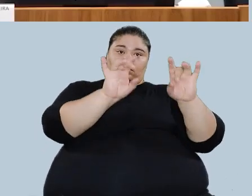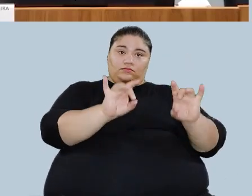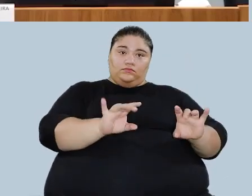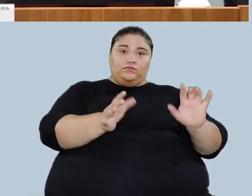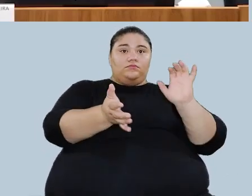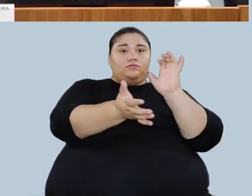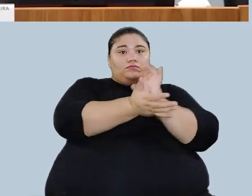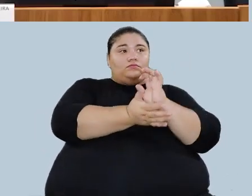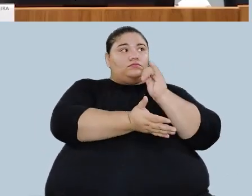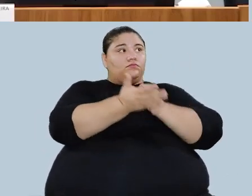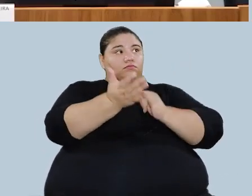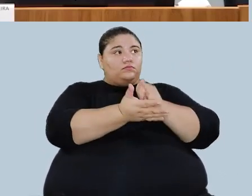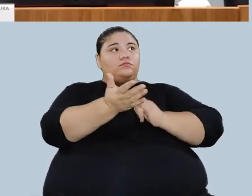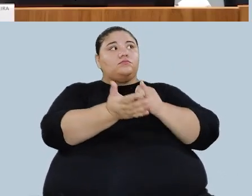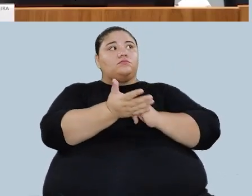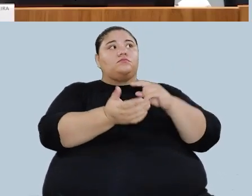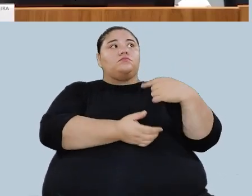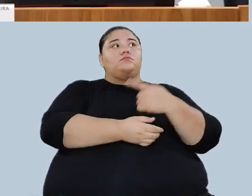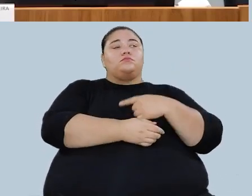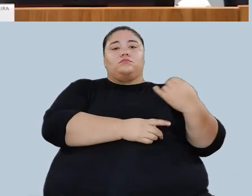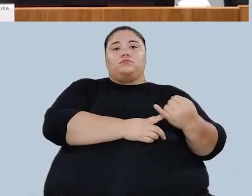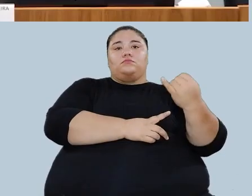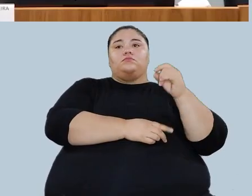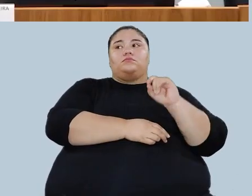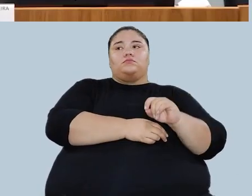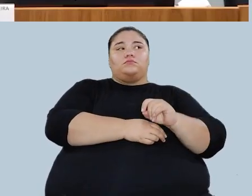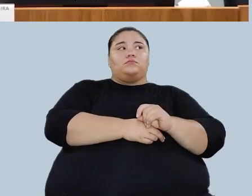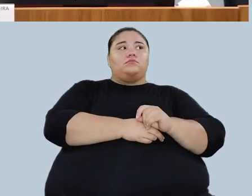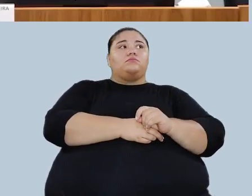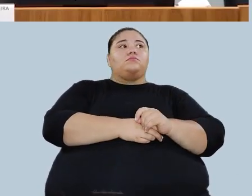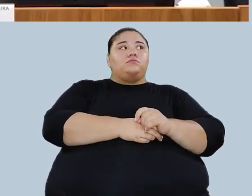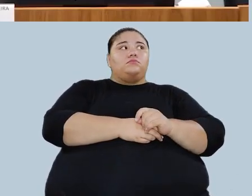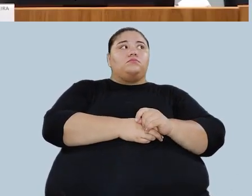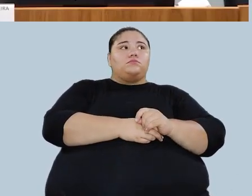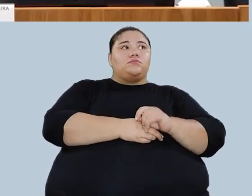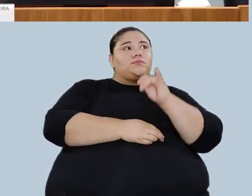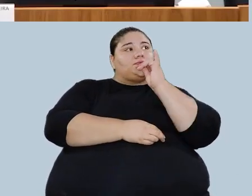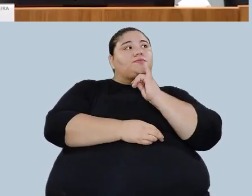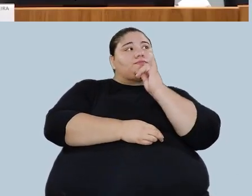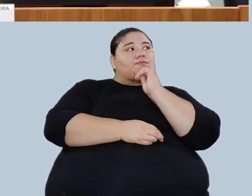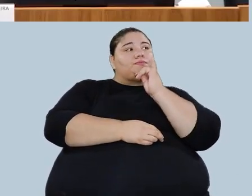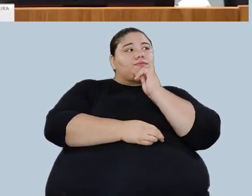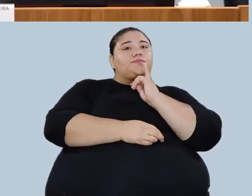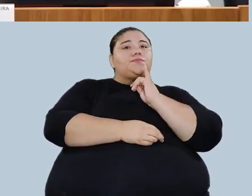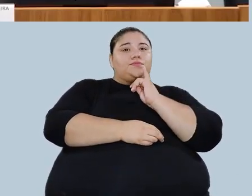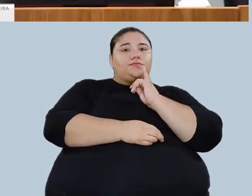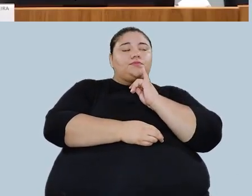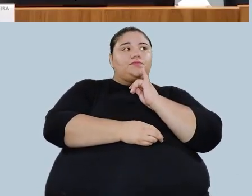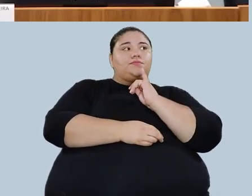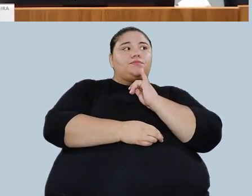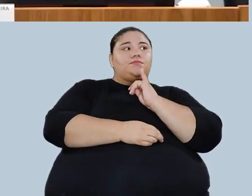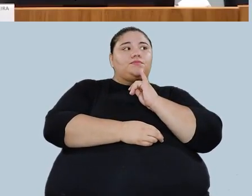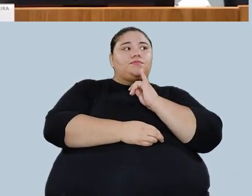tributação das instituições financeiras, que é o que nos importa, e se pudéssemos dizer assim,